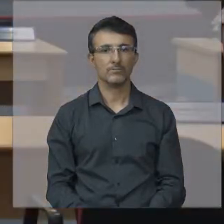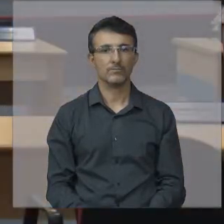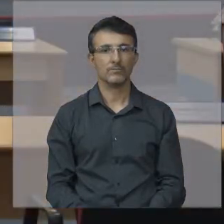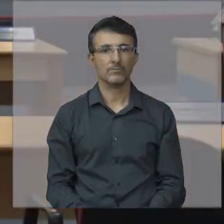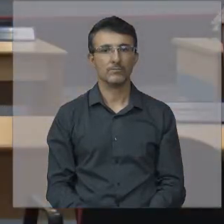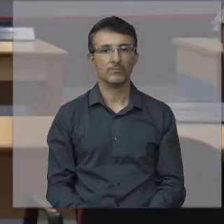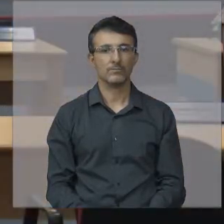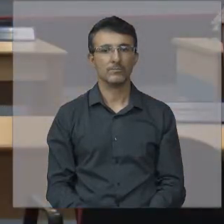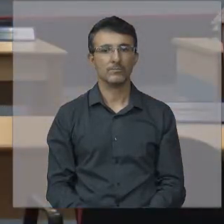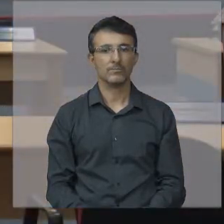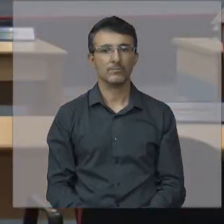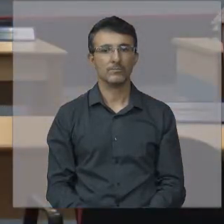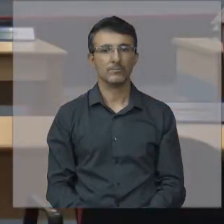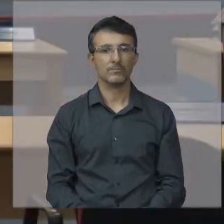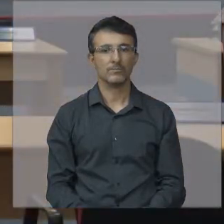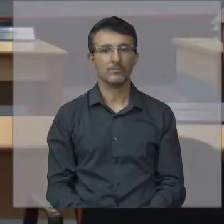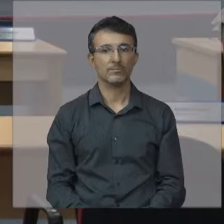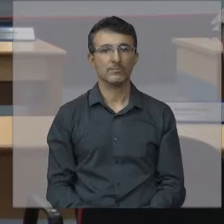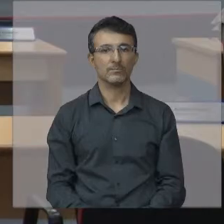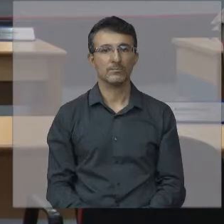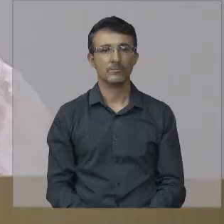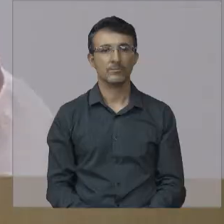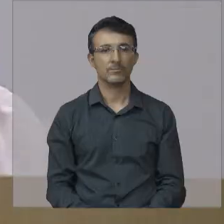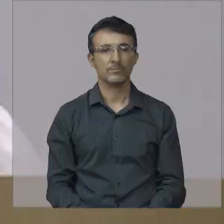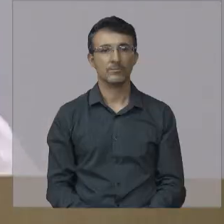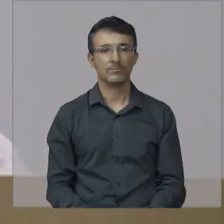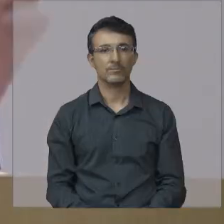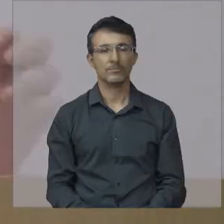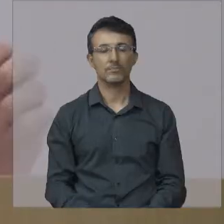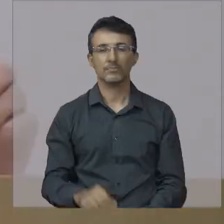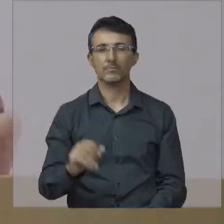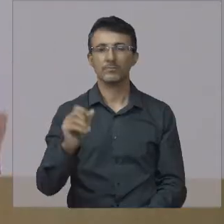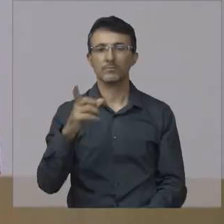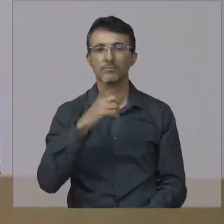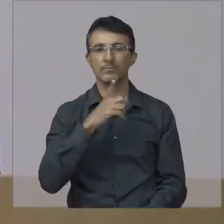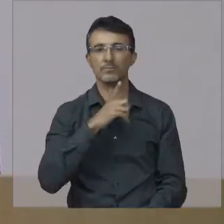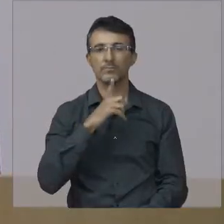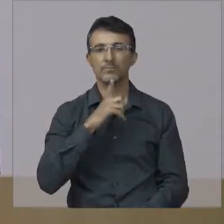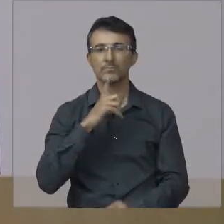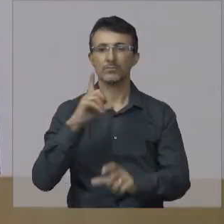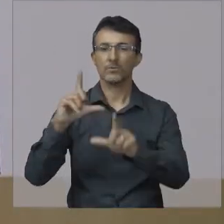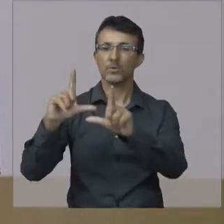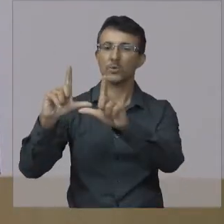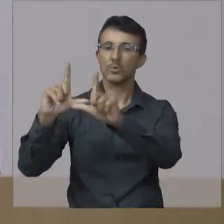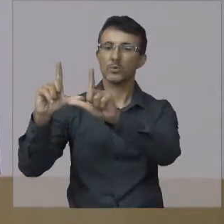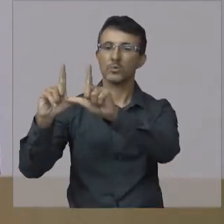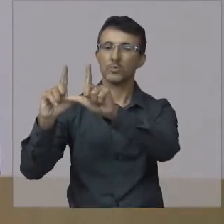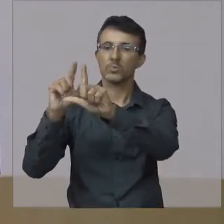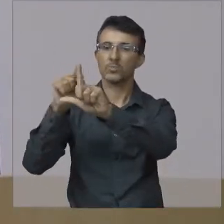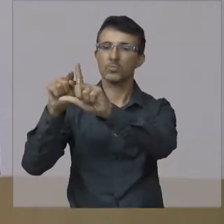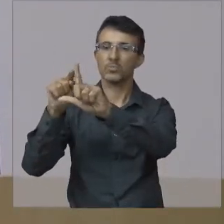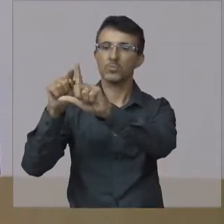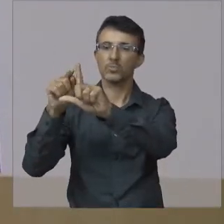né? Não é isso? Eu queria tentar que tem um quadradinho à esquerda do nome que tem que colocar o X. À esquerda ou